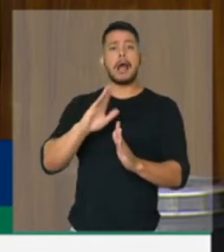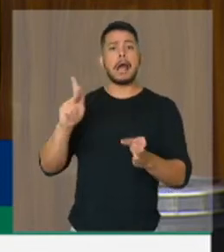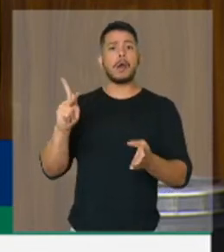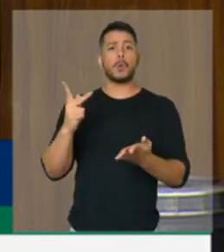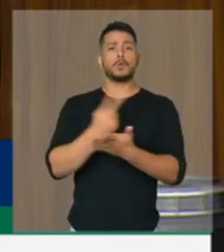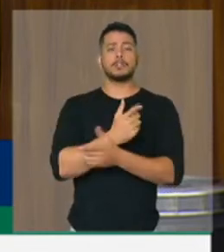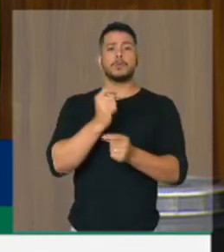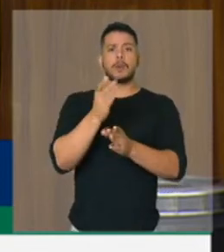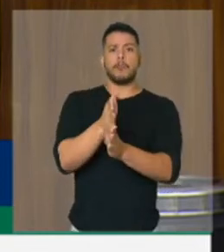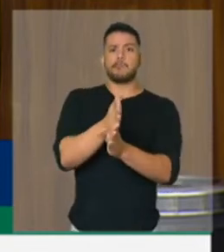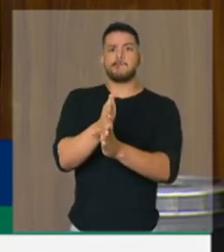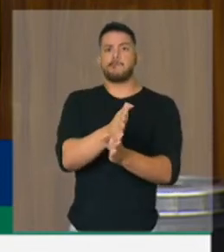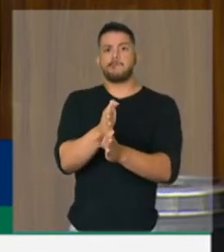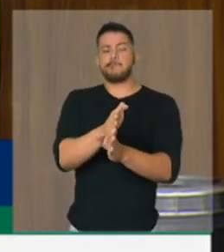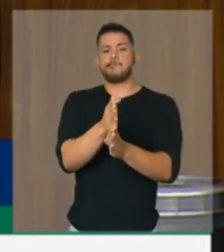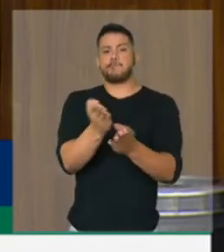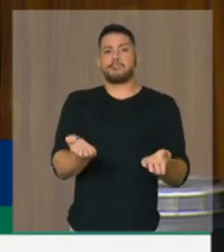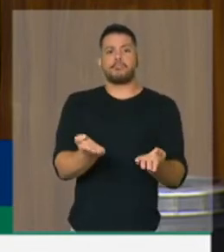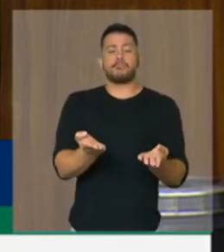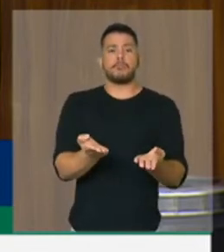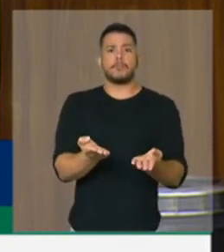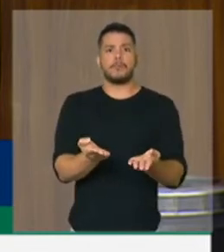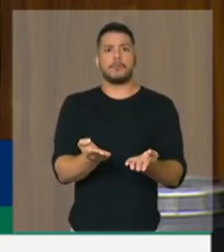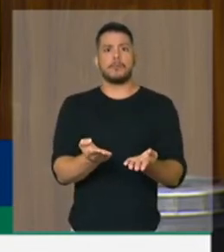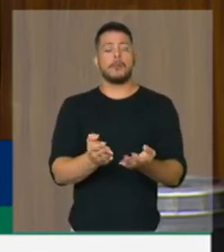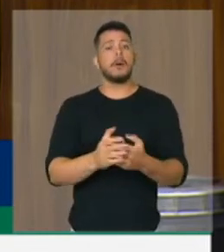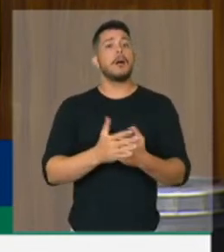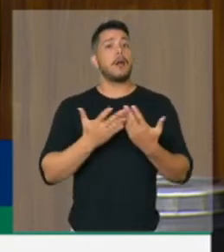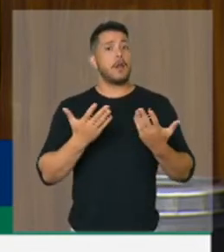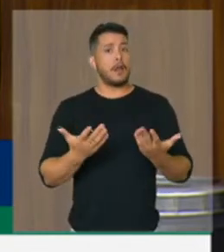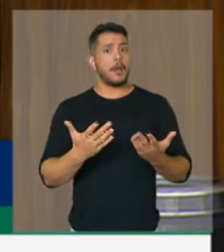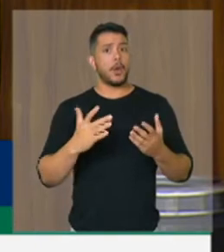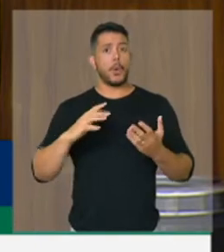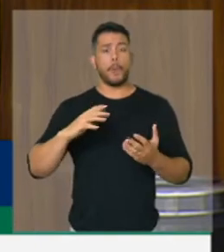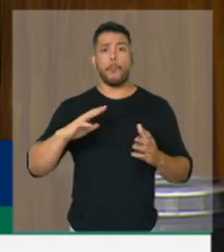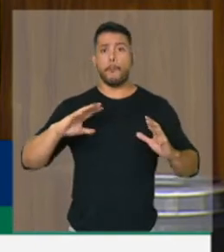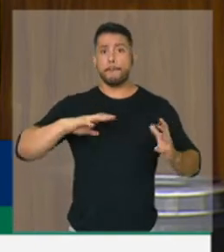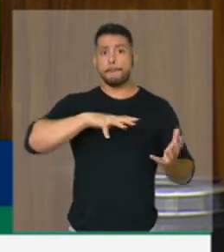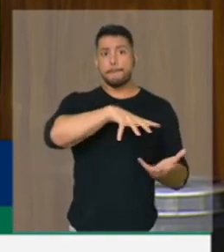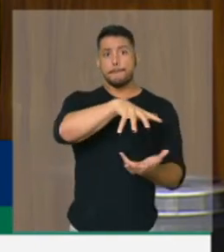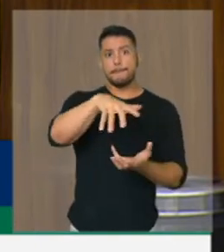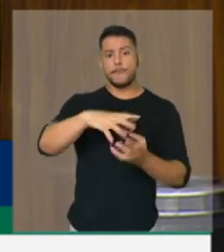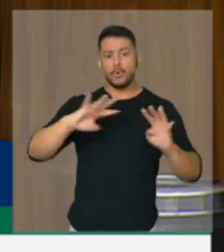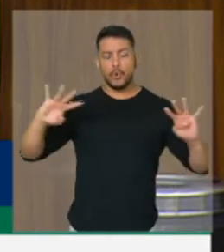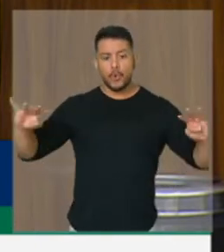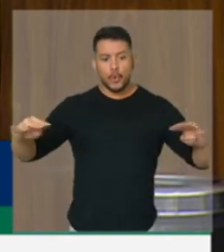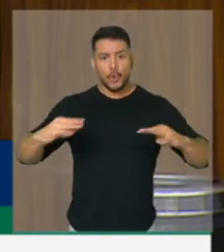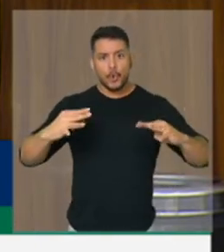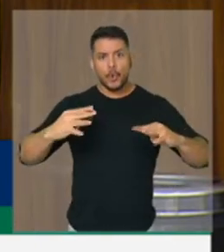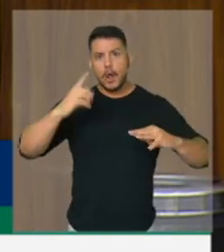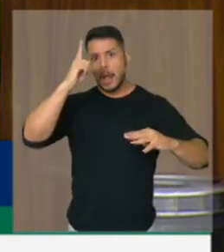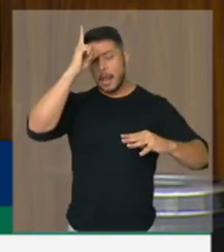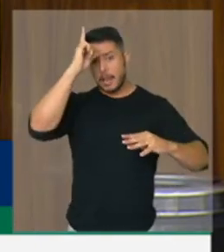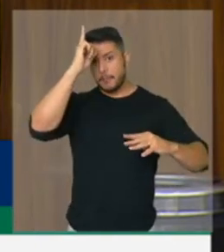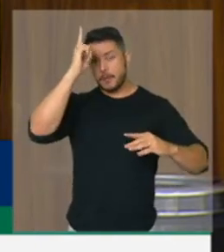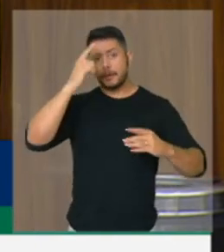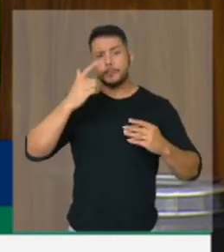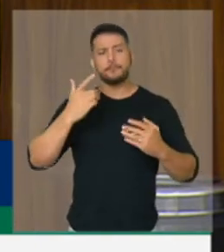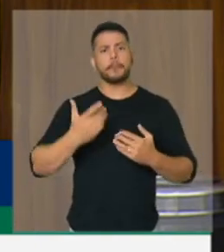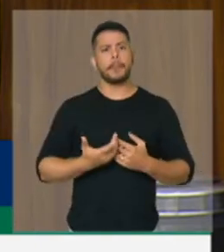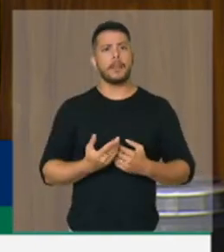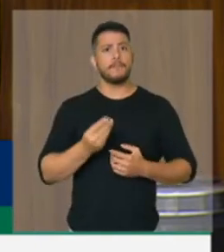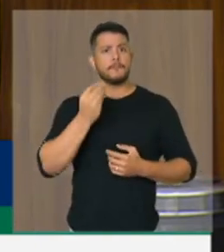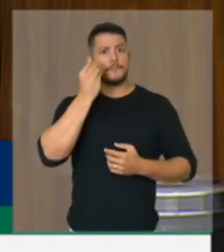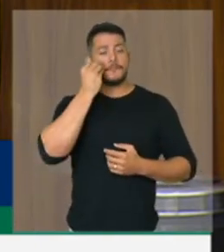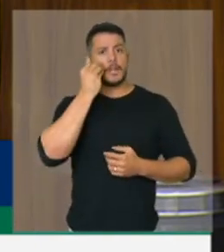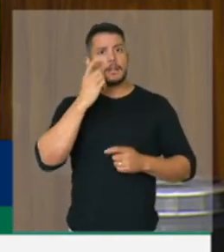muro. E o mundo inteiro olhou para a Alemanha. O mundo inteiro. Será que eles vão dar conta de consertar o lado